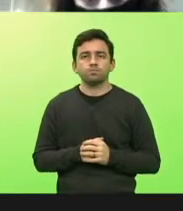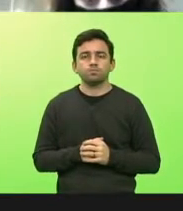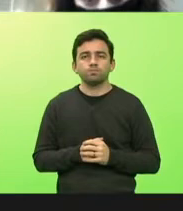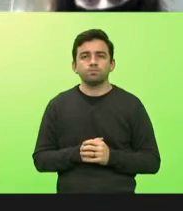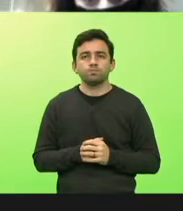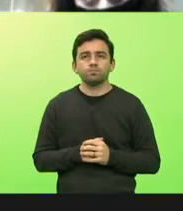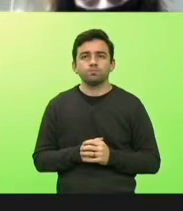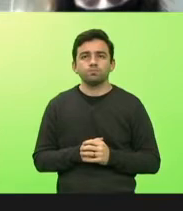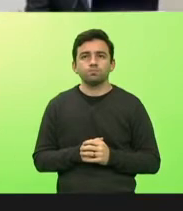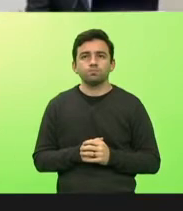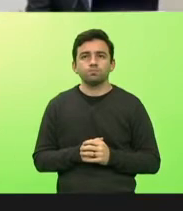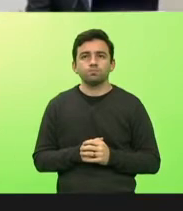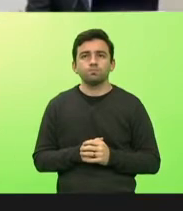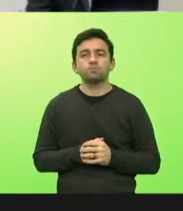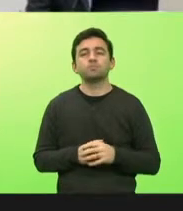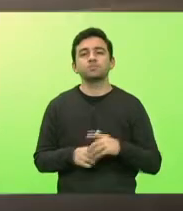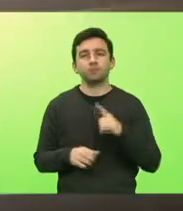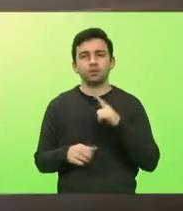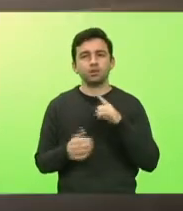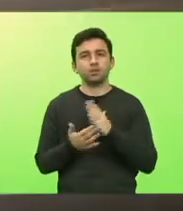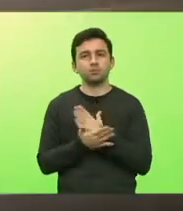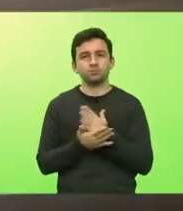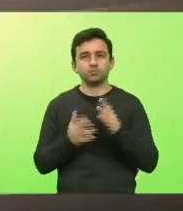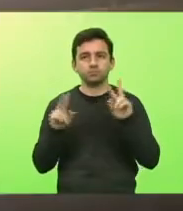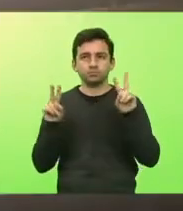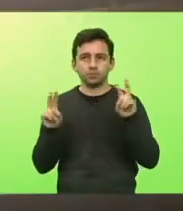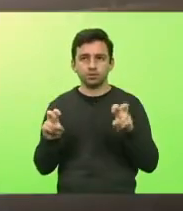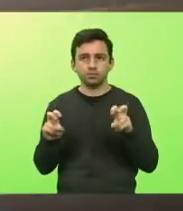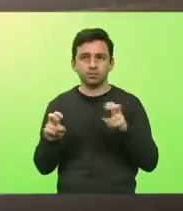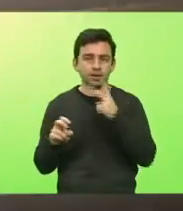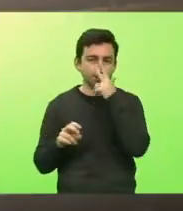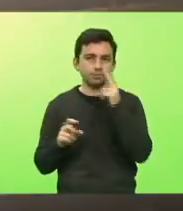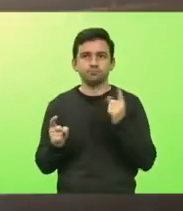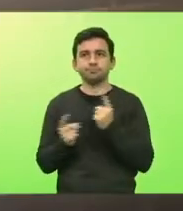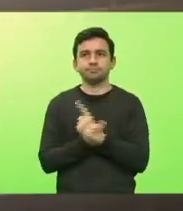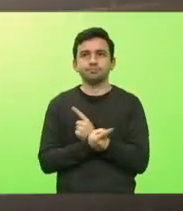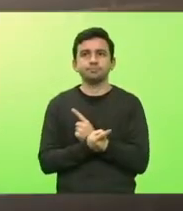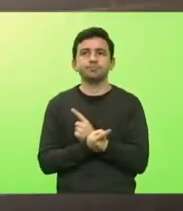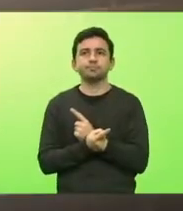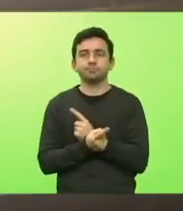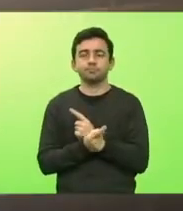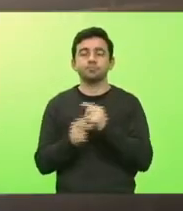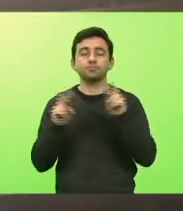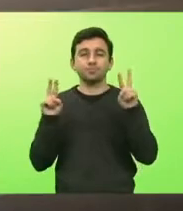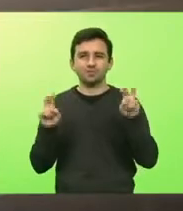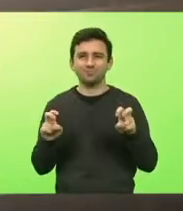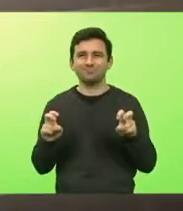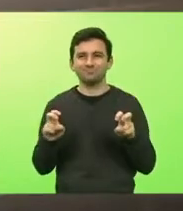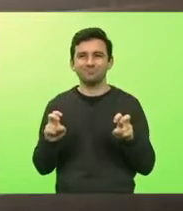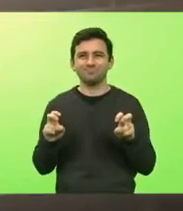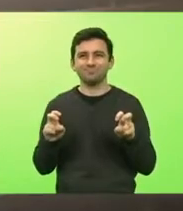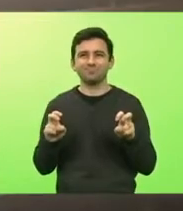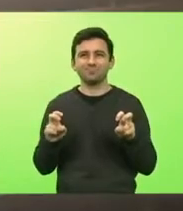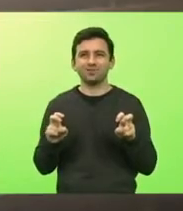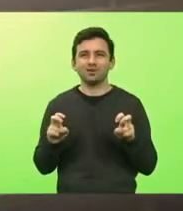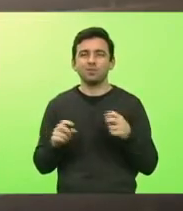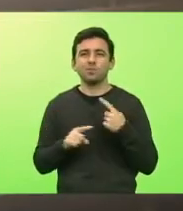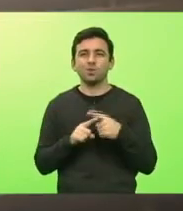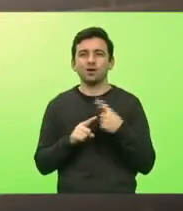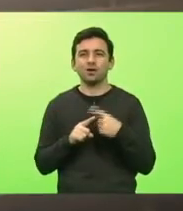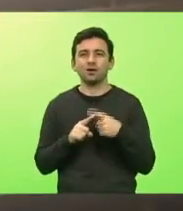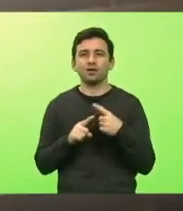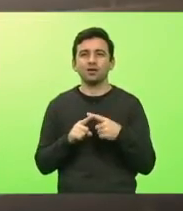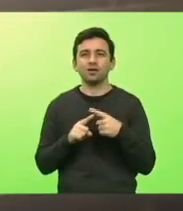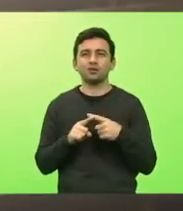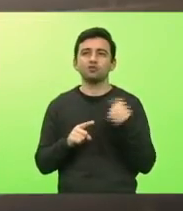Eu acho que tem questões que são contraditórias na discussão desse tema, tendo em vista que nós